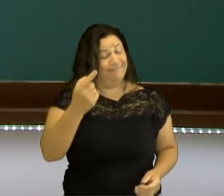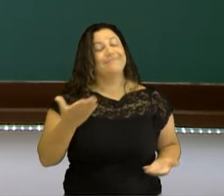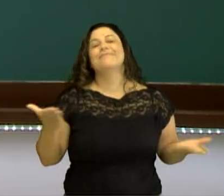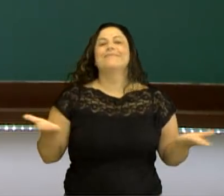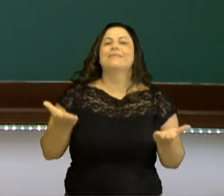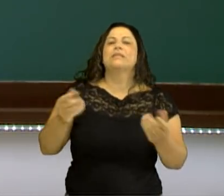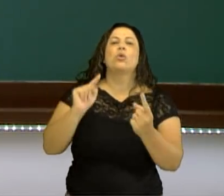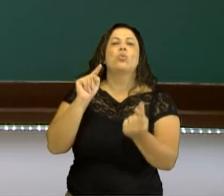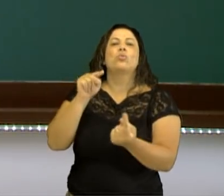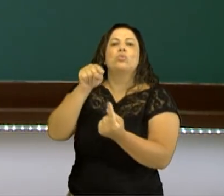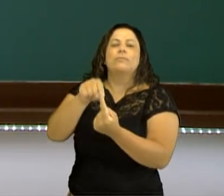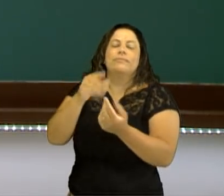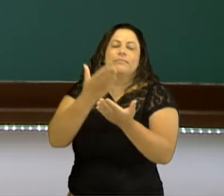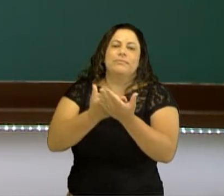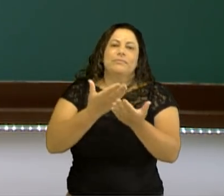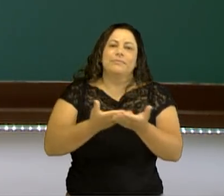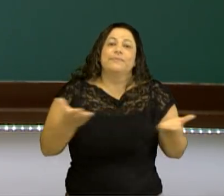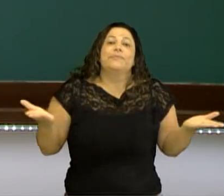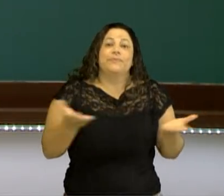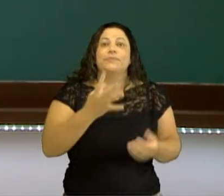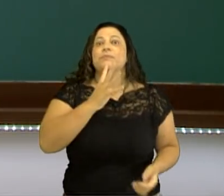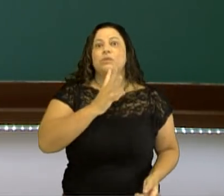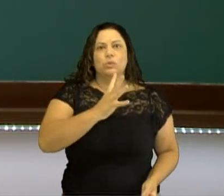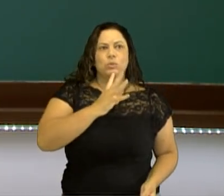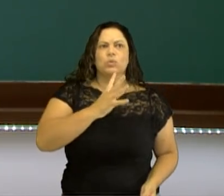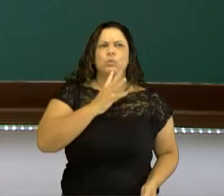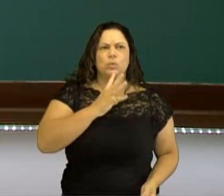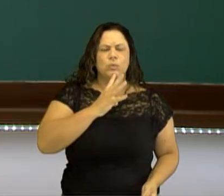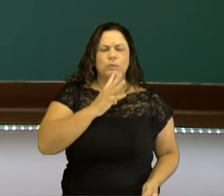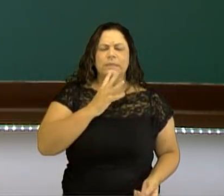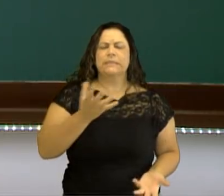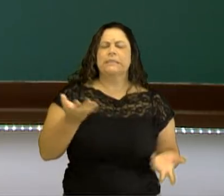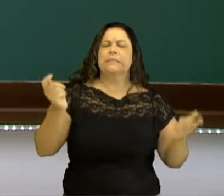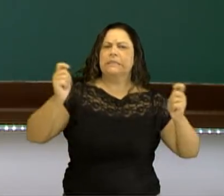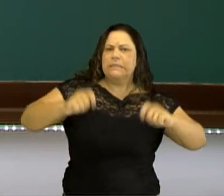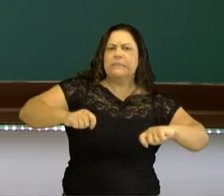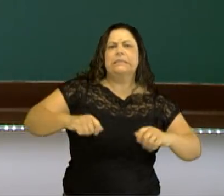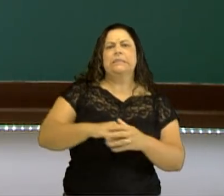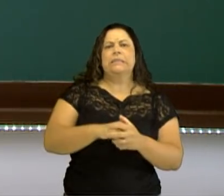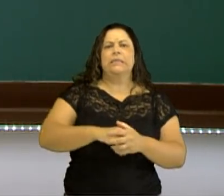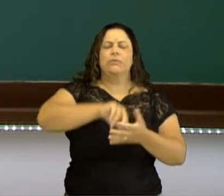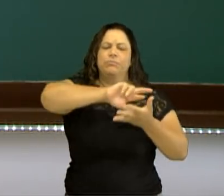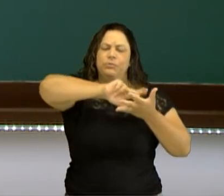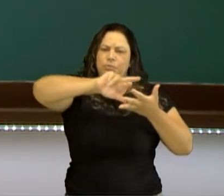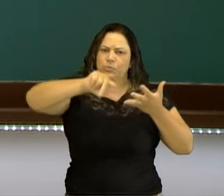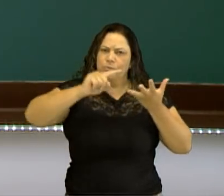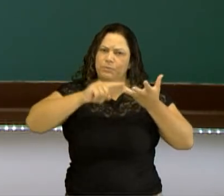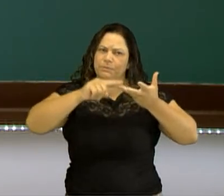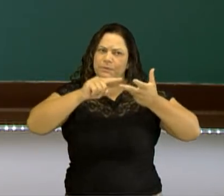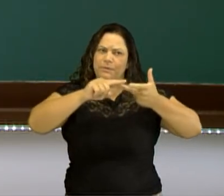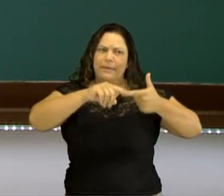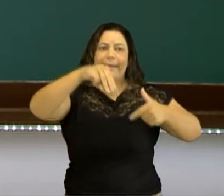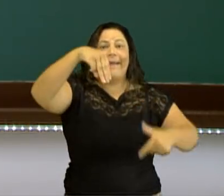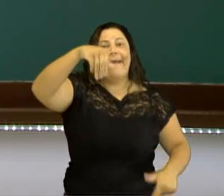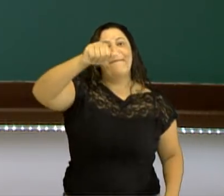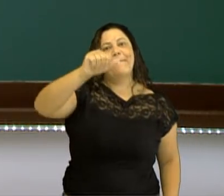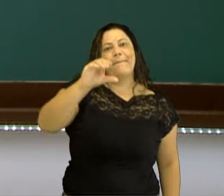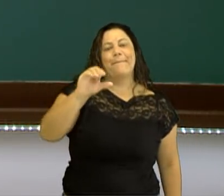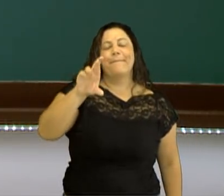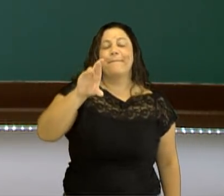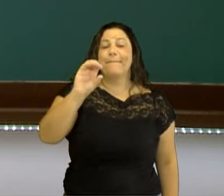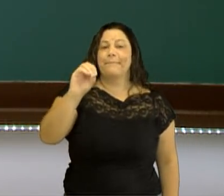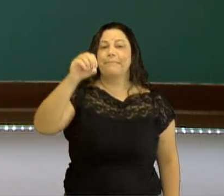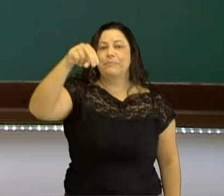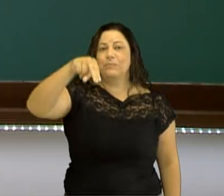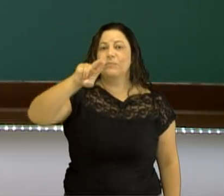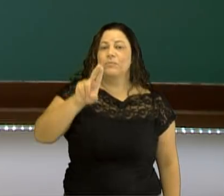nossos objetivos? Conhecer os macronutrientes lipídios. A gente já sabe que macronutrientes